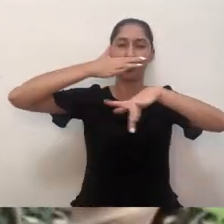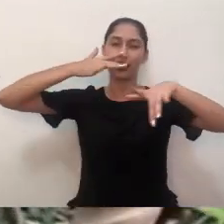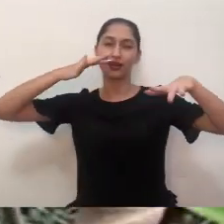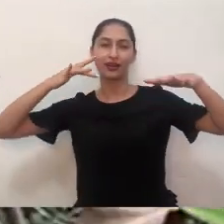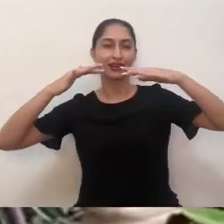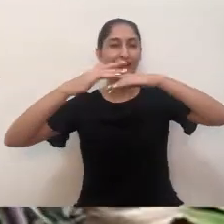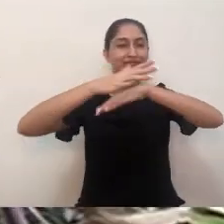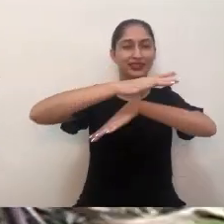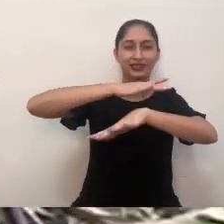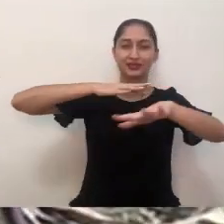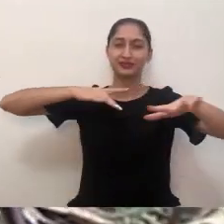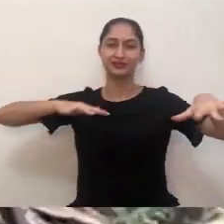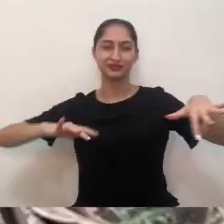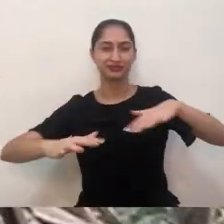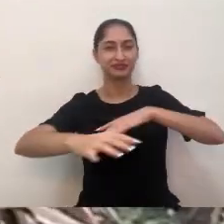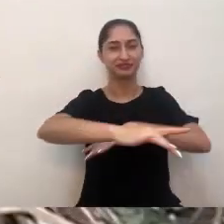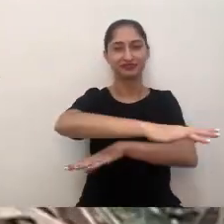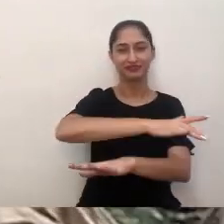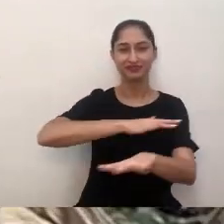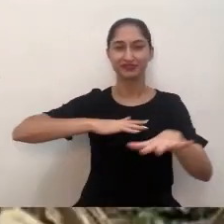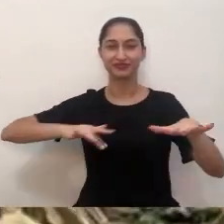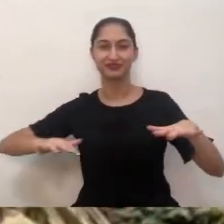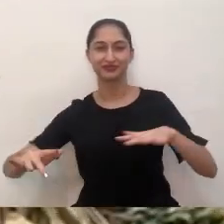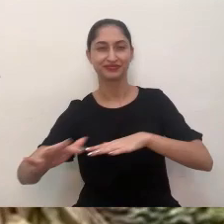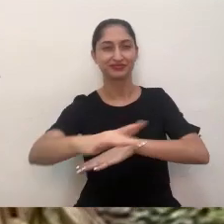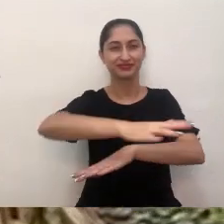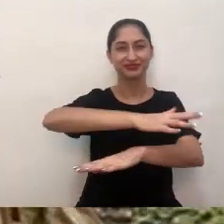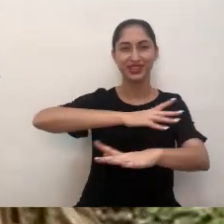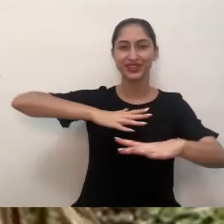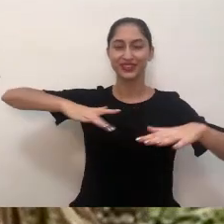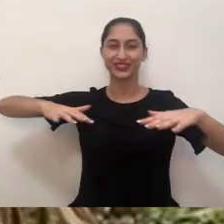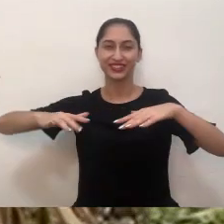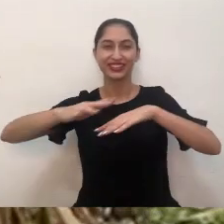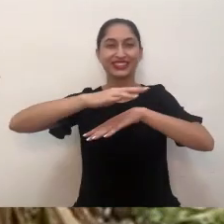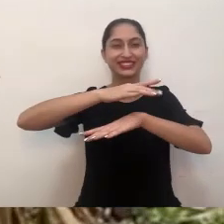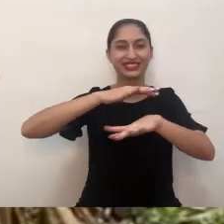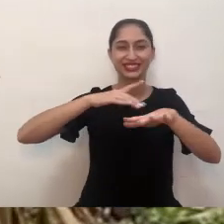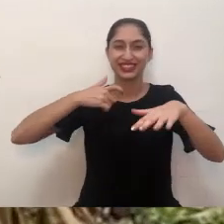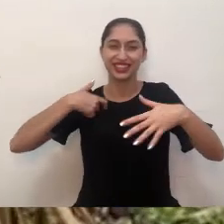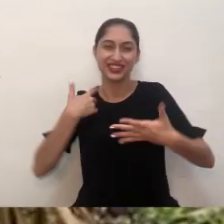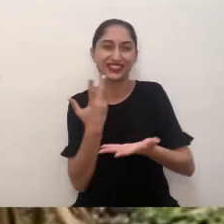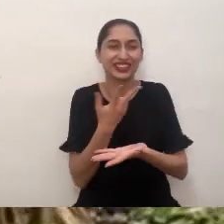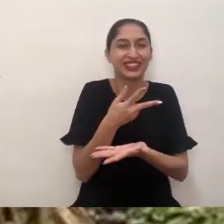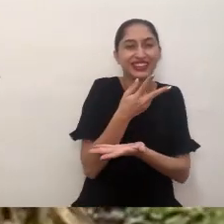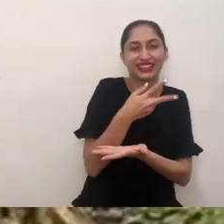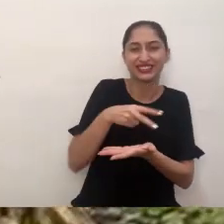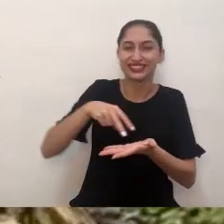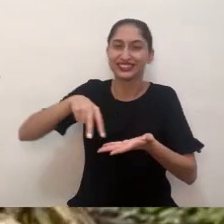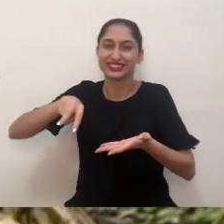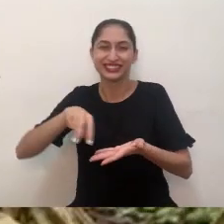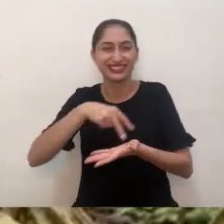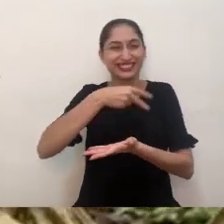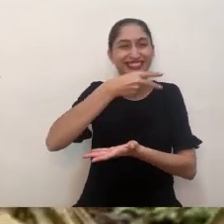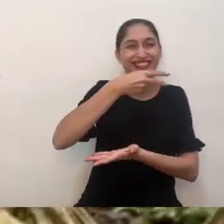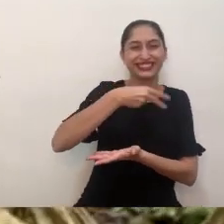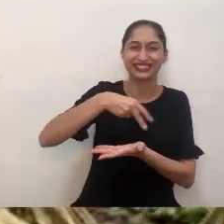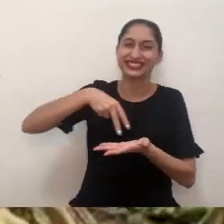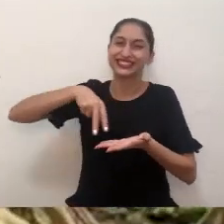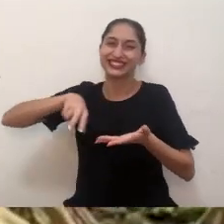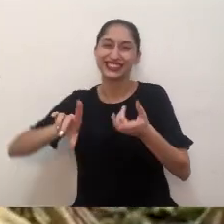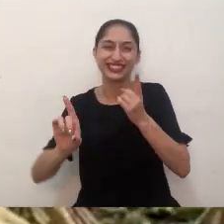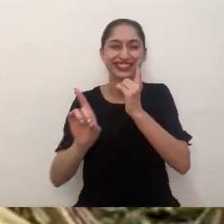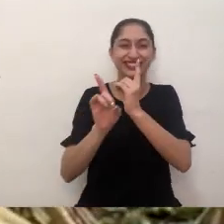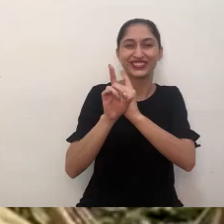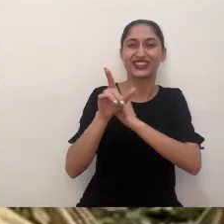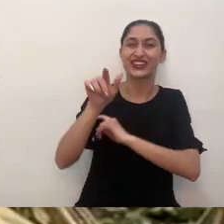Poeira levantou, sacudiu poeira. Eu fui no samba de dia, encontrei com